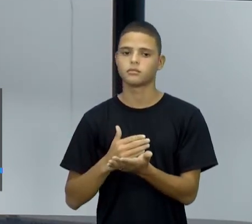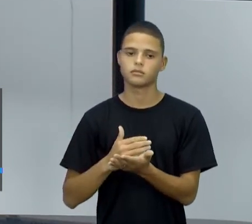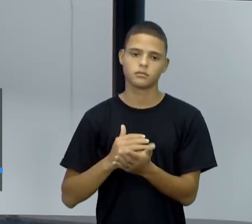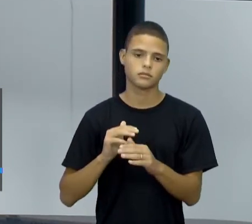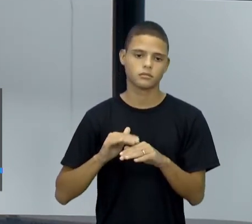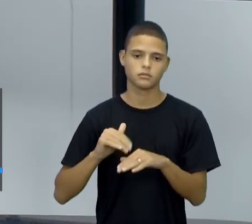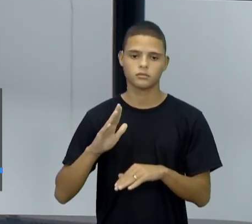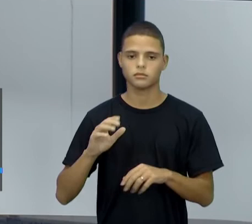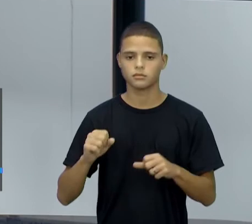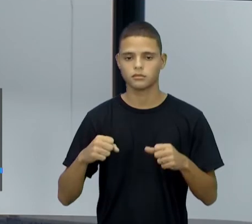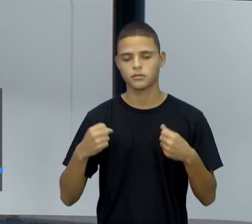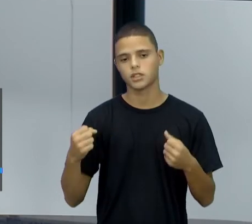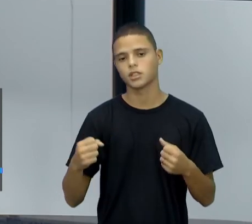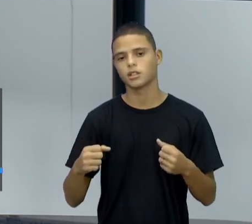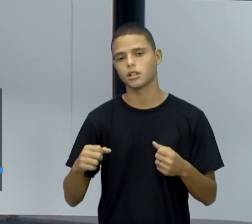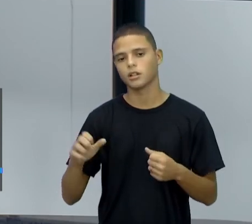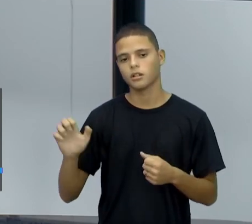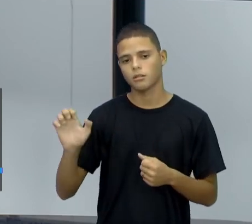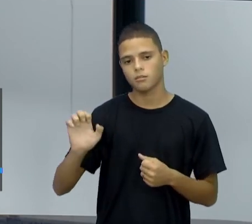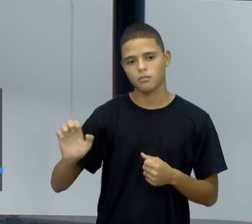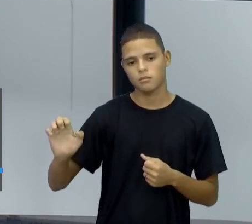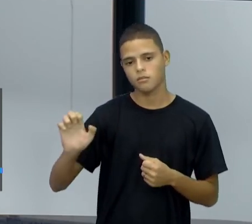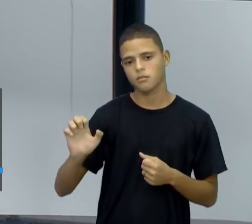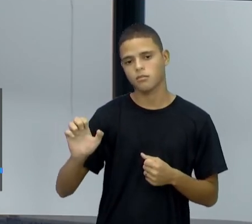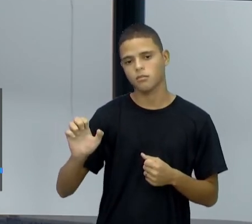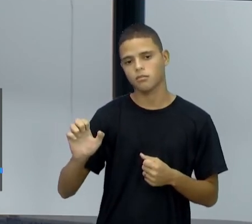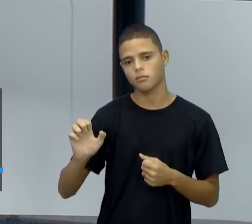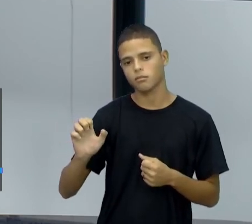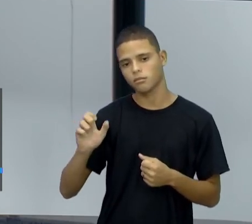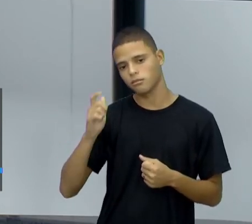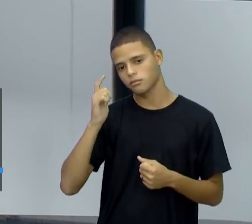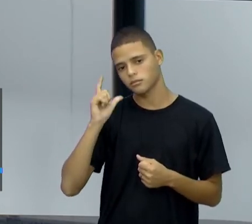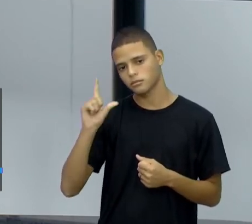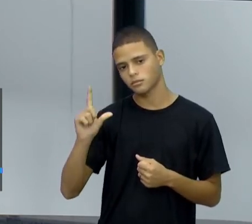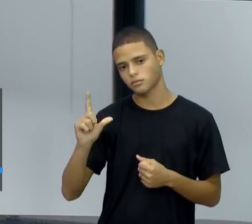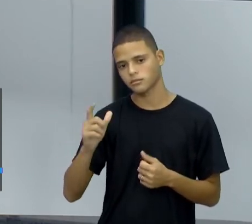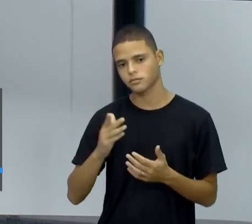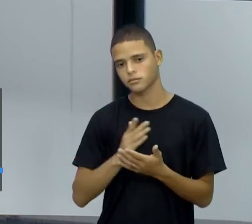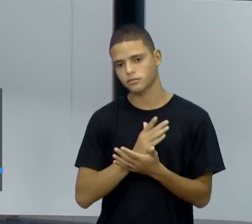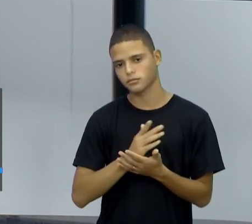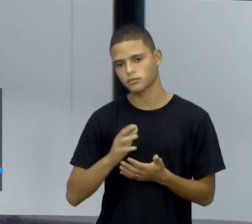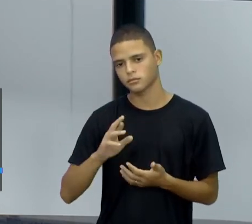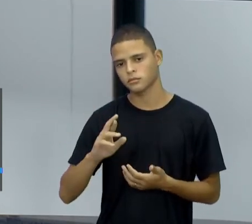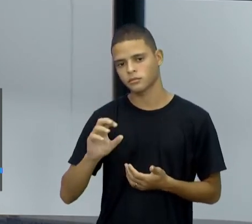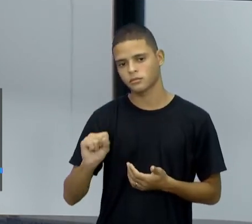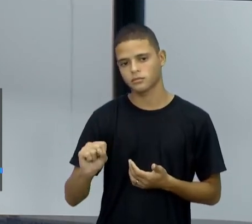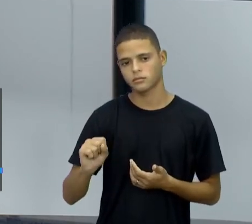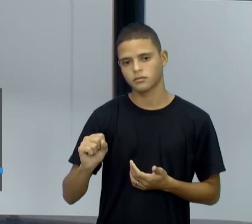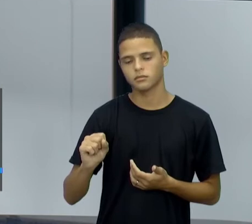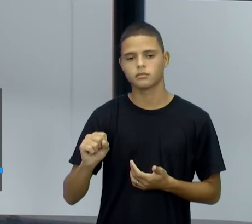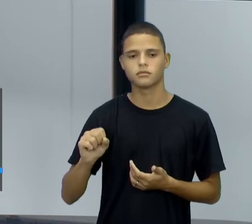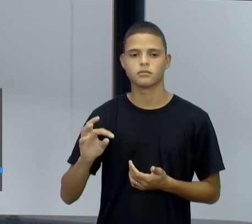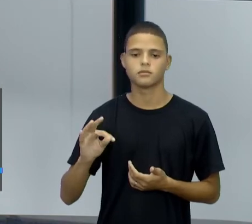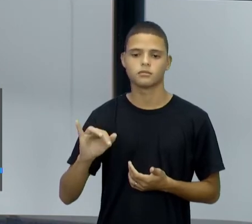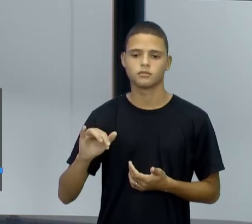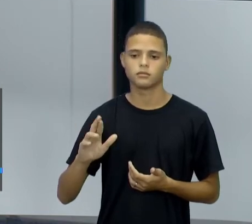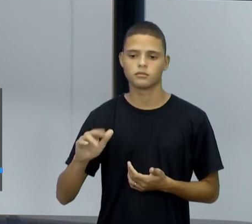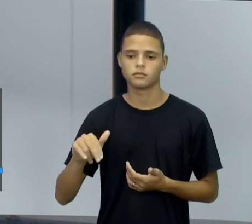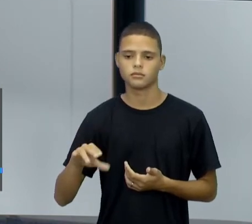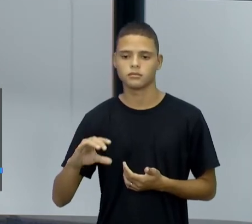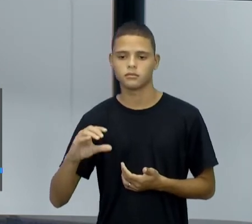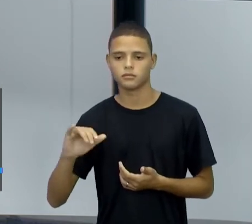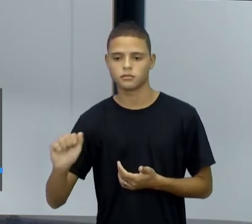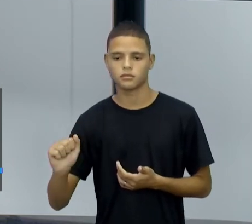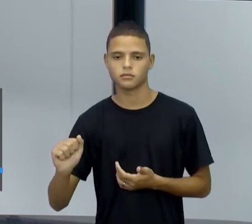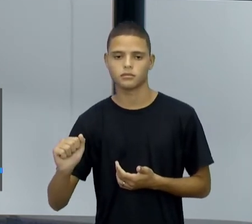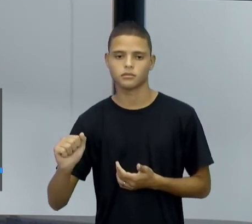Então o esforço do elétron para atravessar isso que a gente chama de resistência, ele é transformado em calor, por exemplo, ou